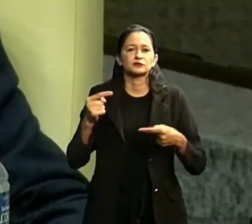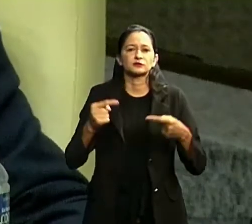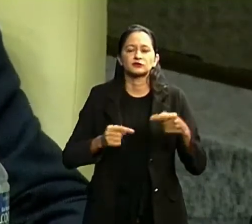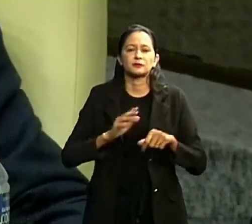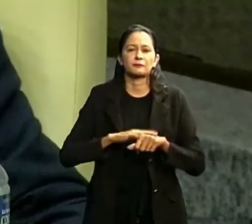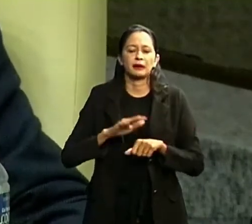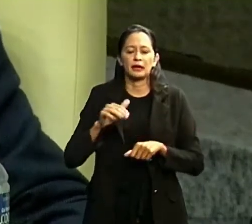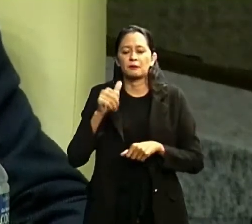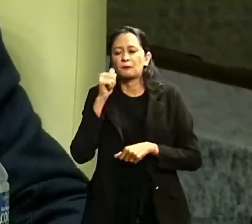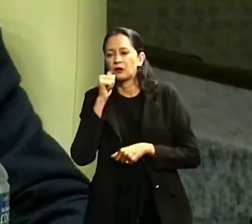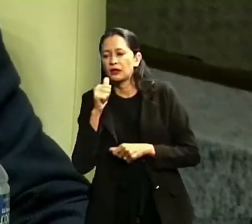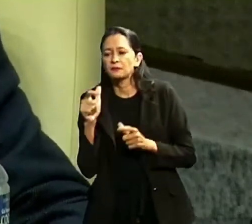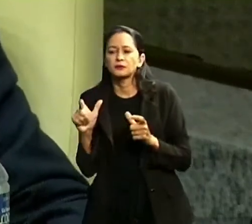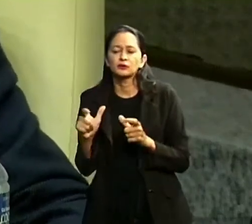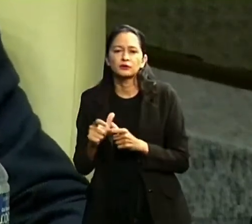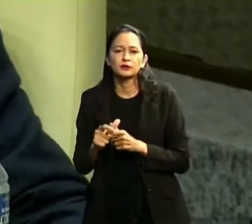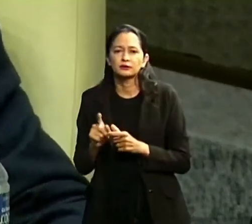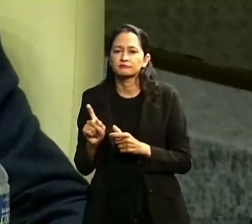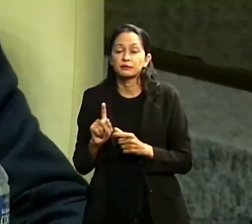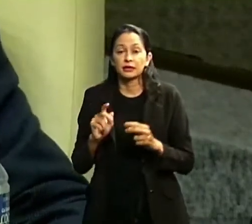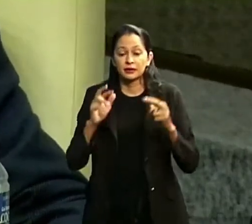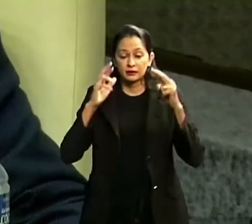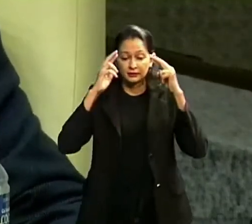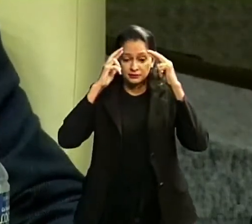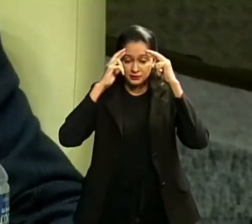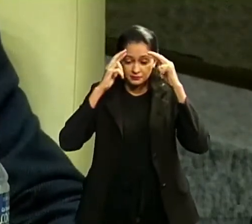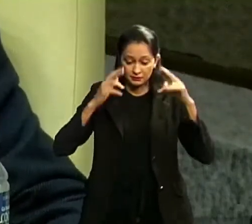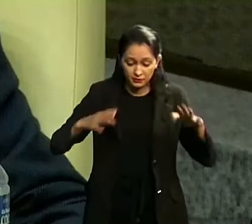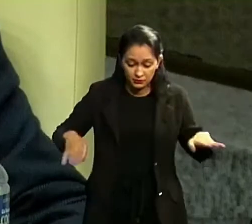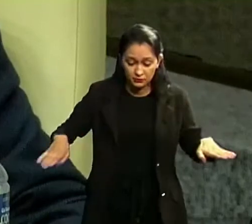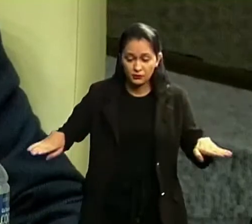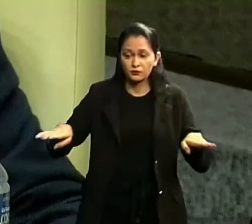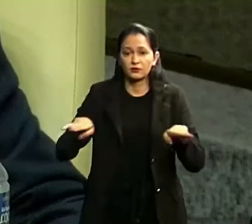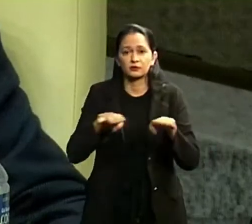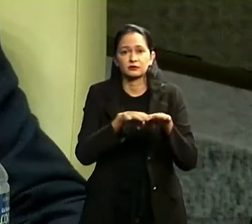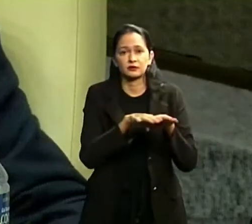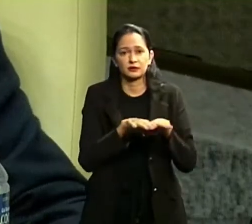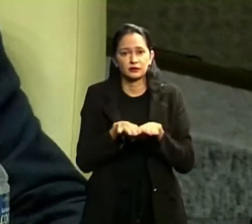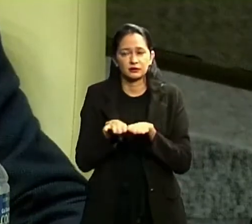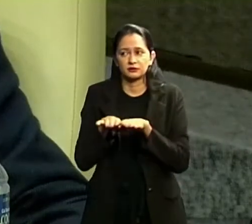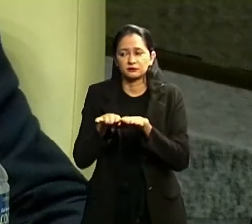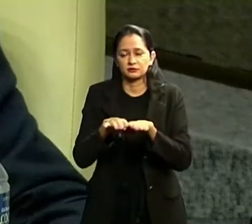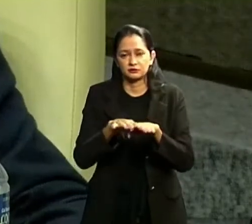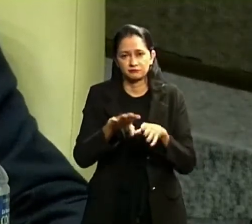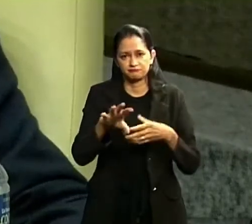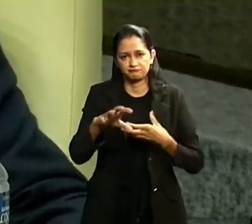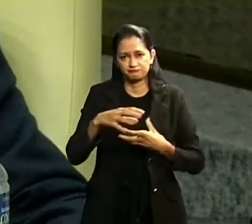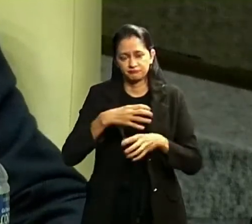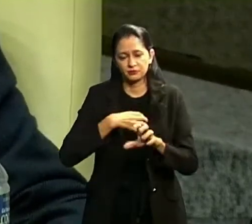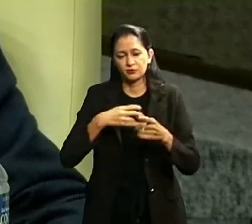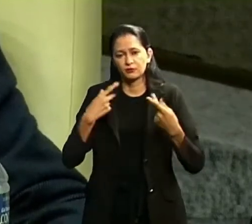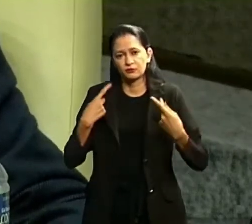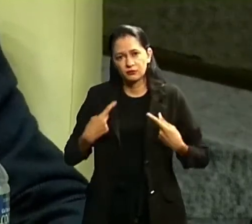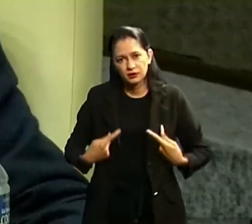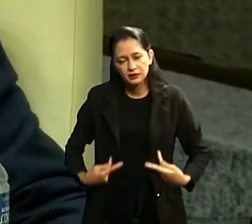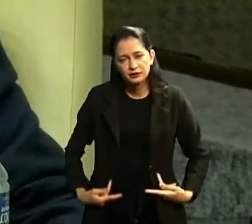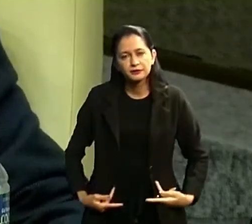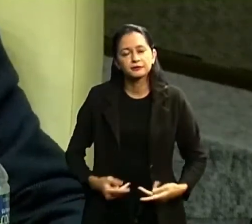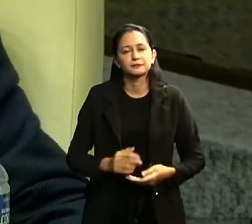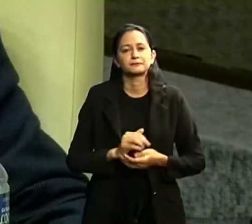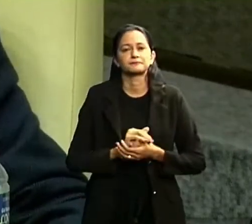mais de minorias. O respeito de igualdade entre as pessoas, entre o ser humano, de coração para